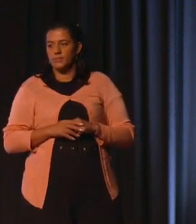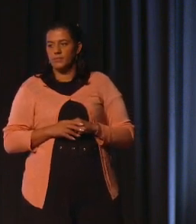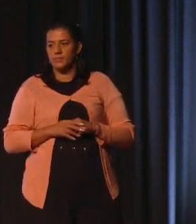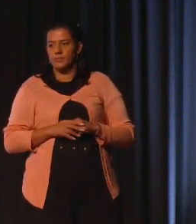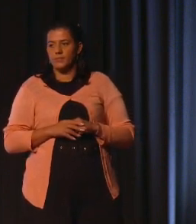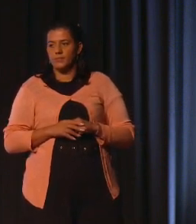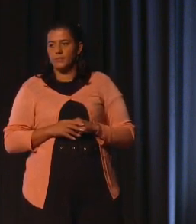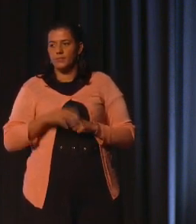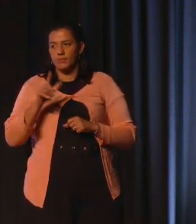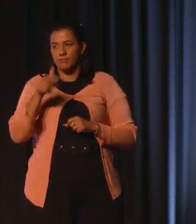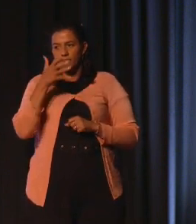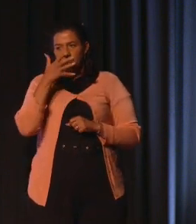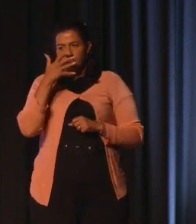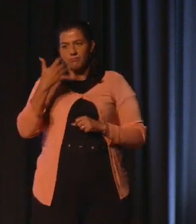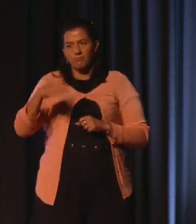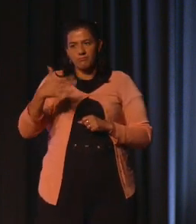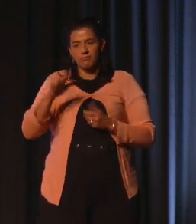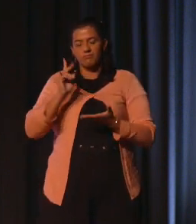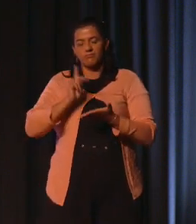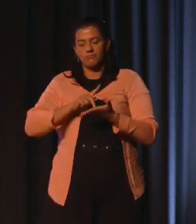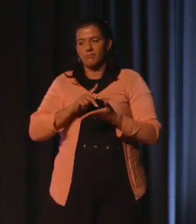É incrível, mas é verdade.